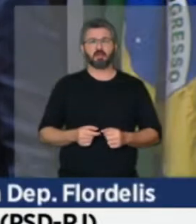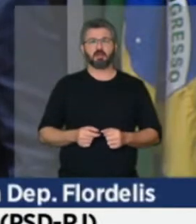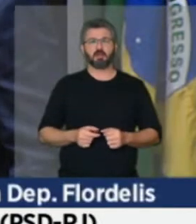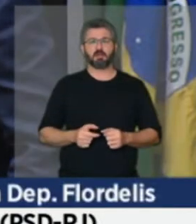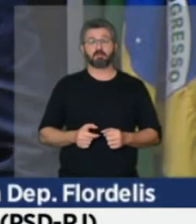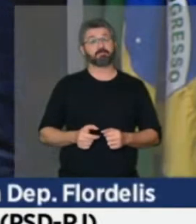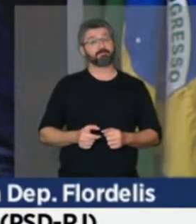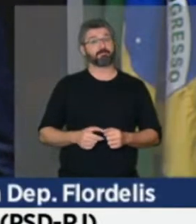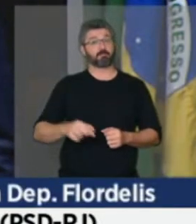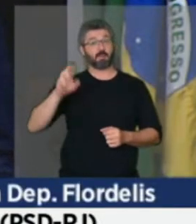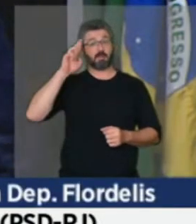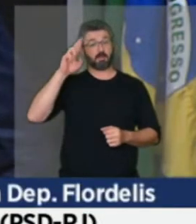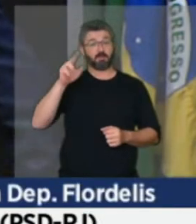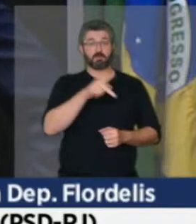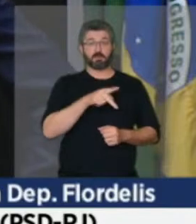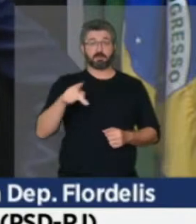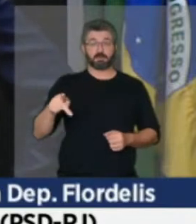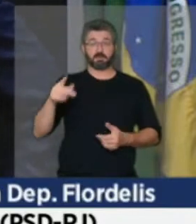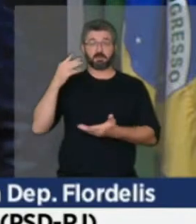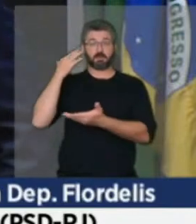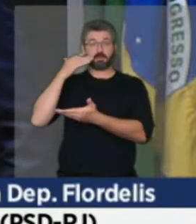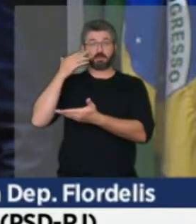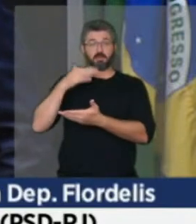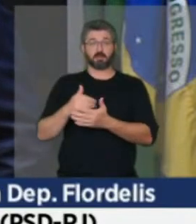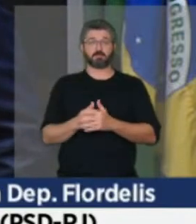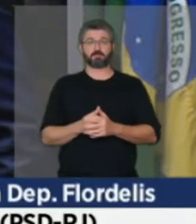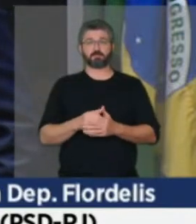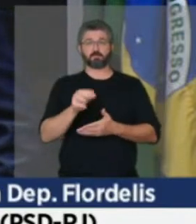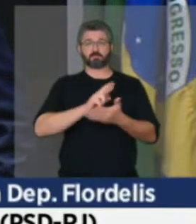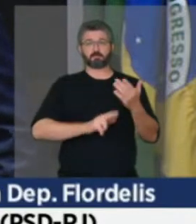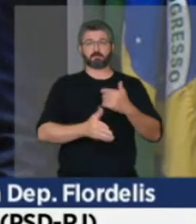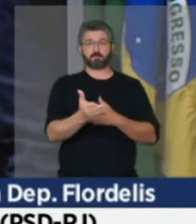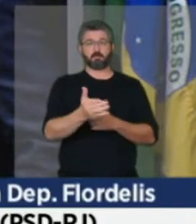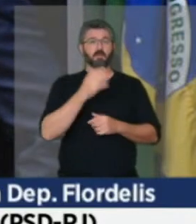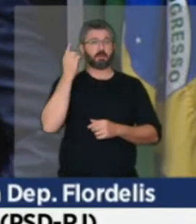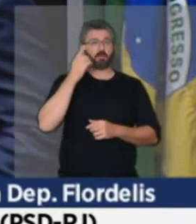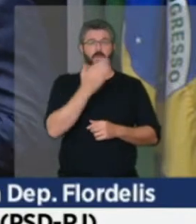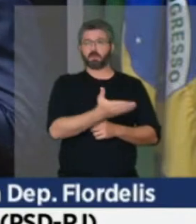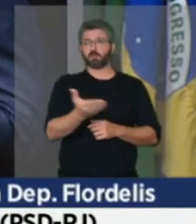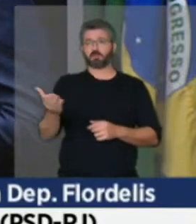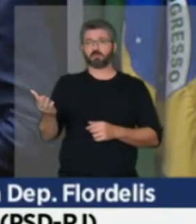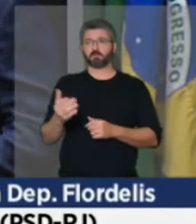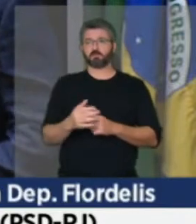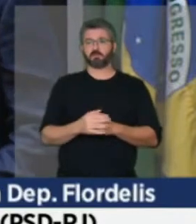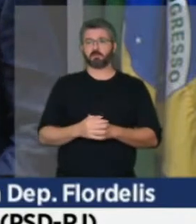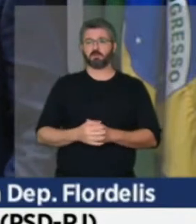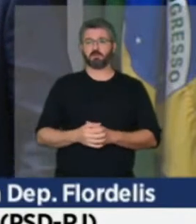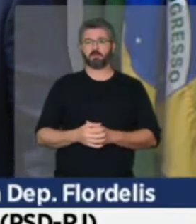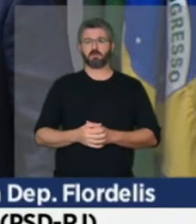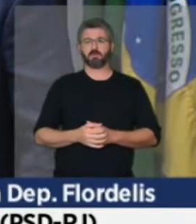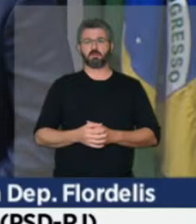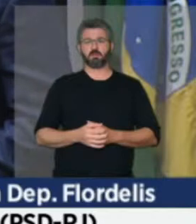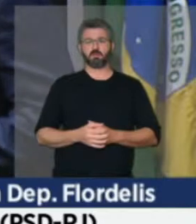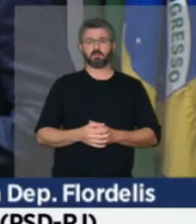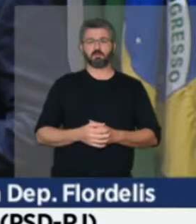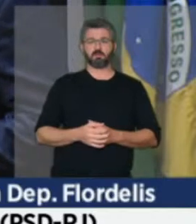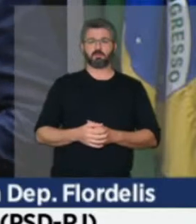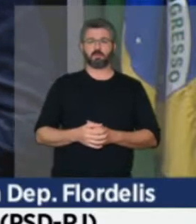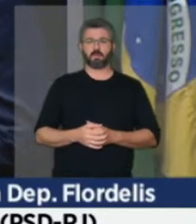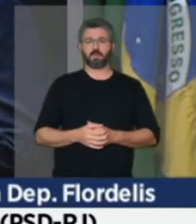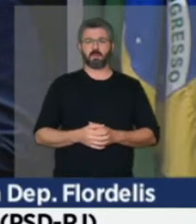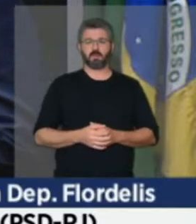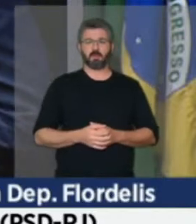Senhor presidente Arthur Lira, senhor relator, senhoras e senhores deputados, no dia do advogado eu ocupo